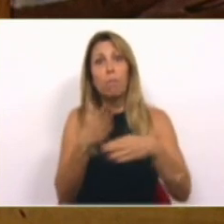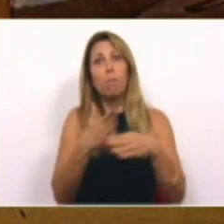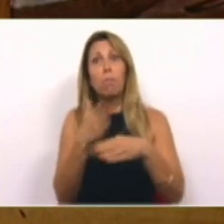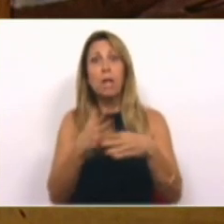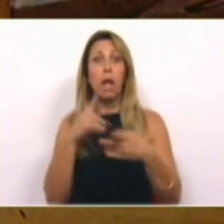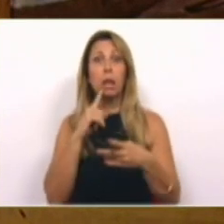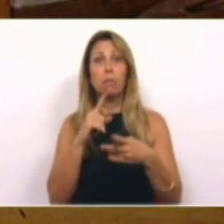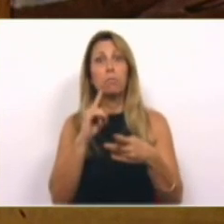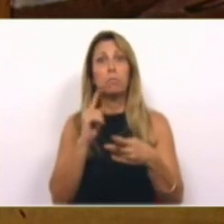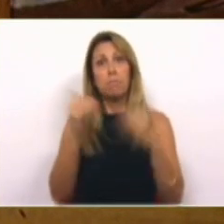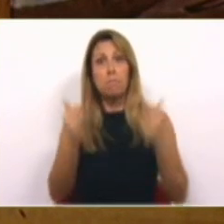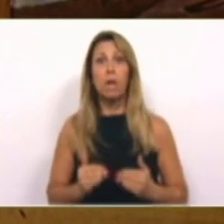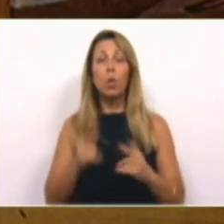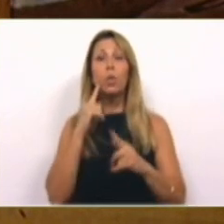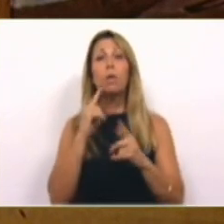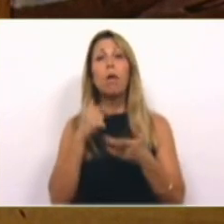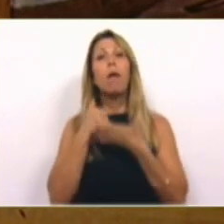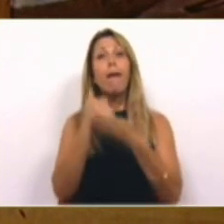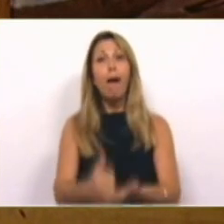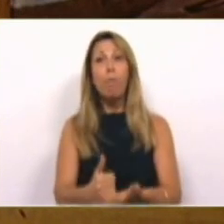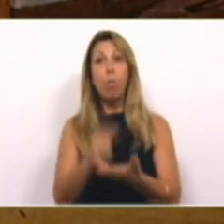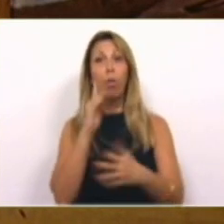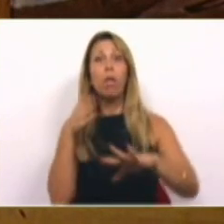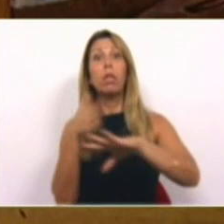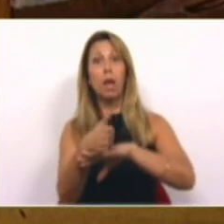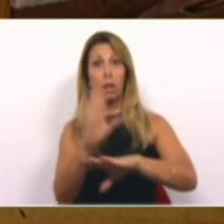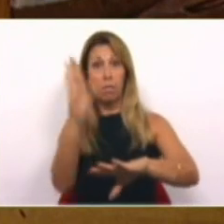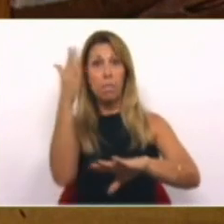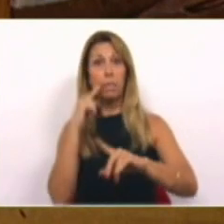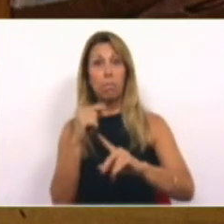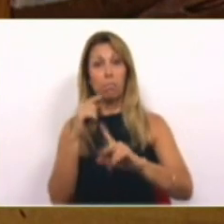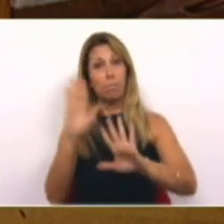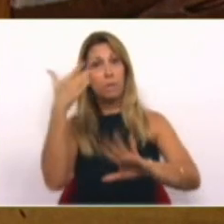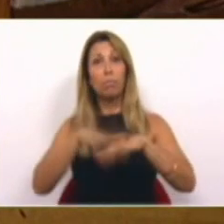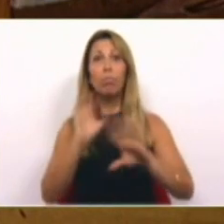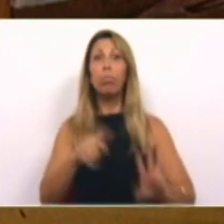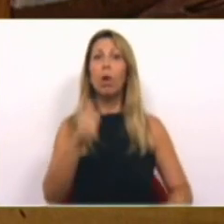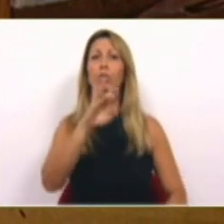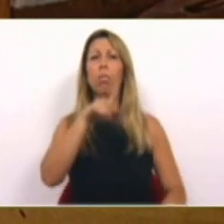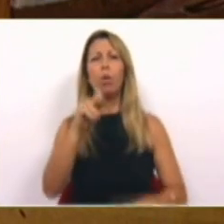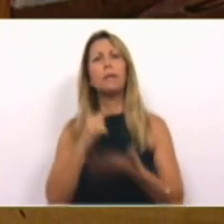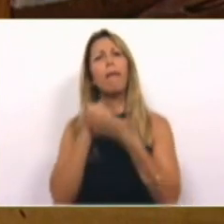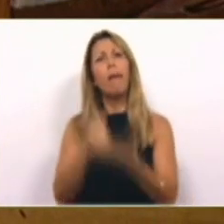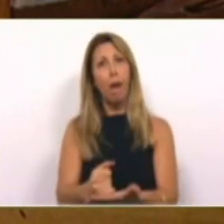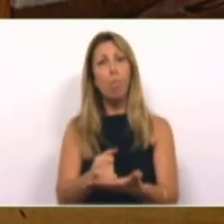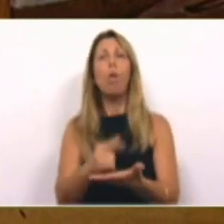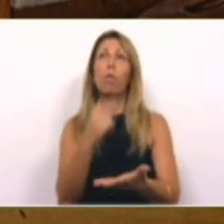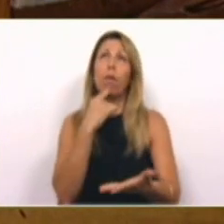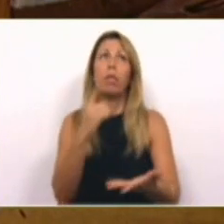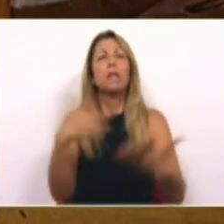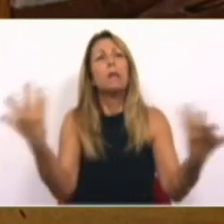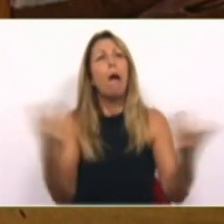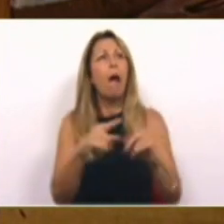social direta, nomeadamente as bolsas de ação social. Isto é um dado estatístico, poderão dizer que é simbólico, mas é